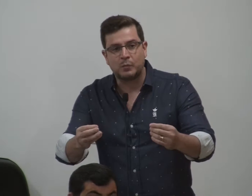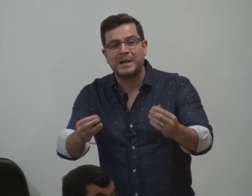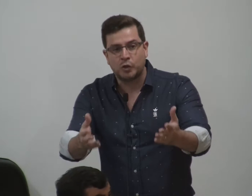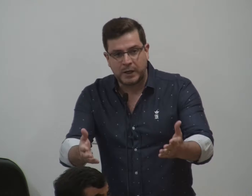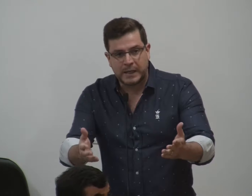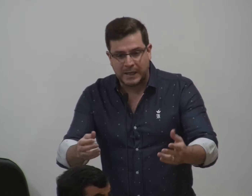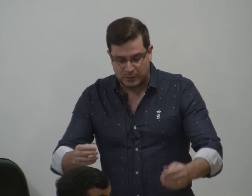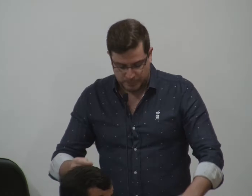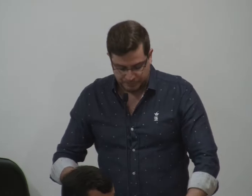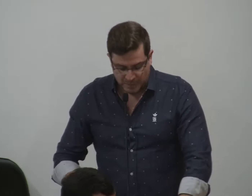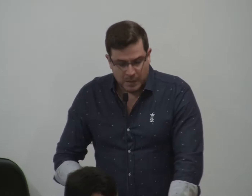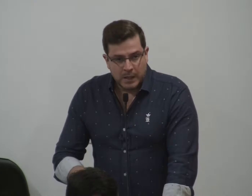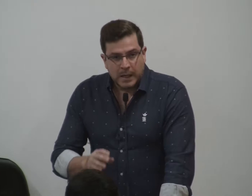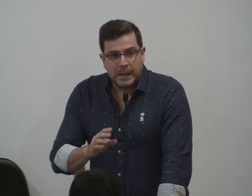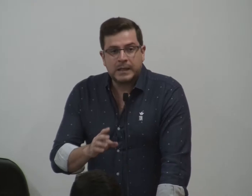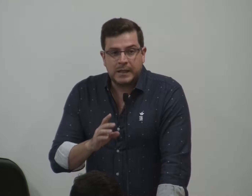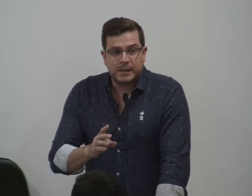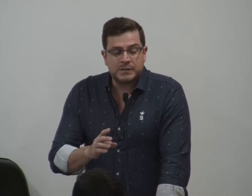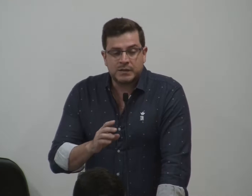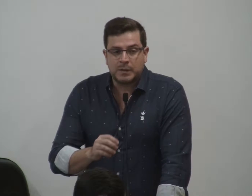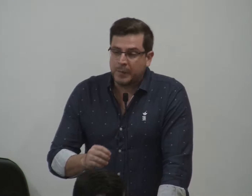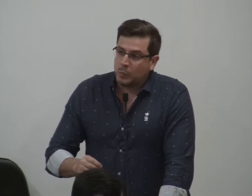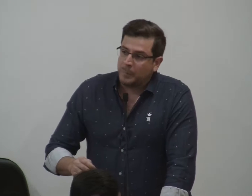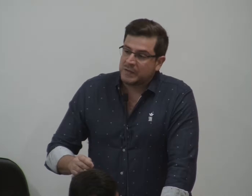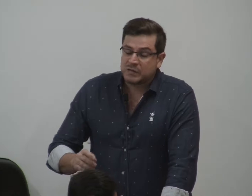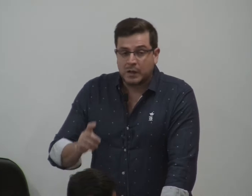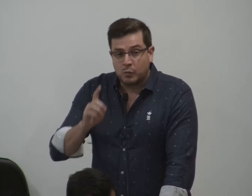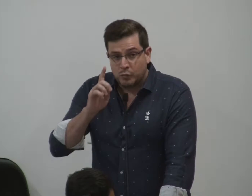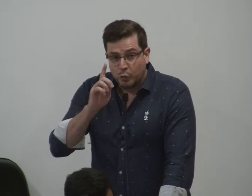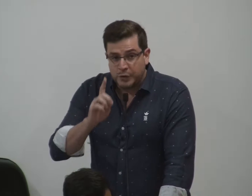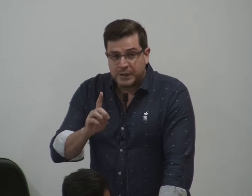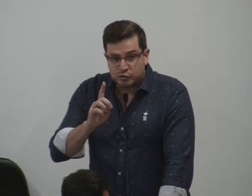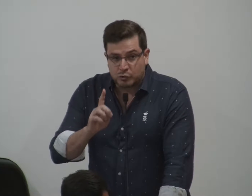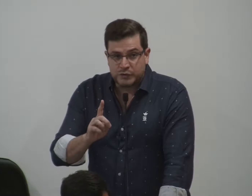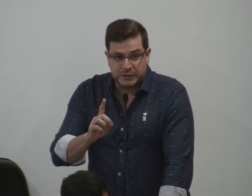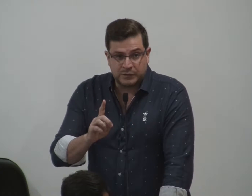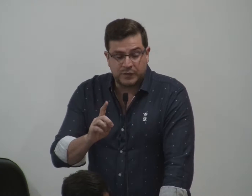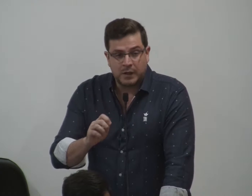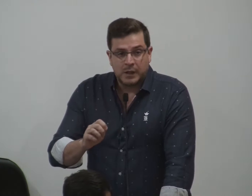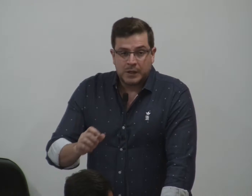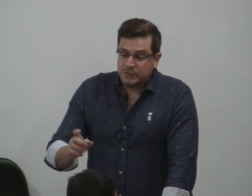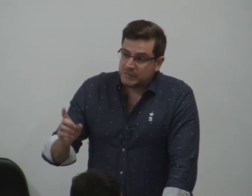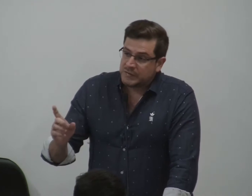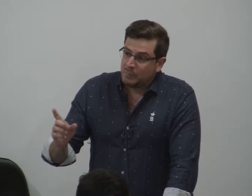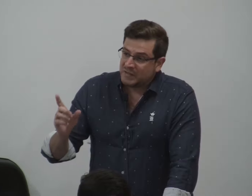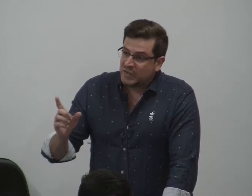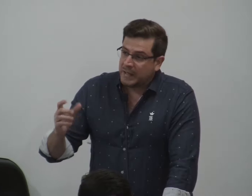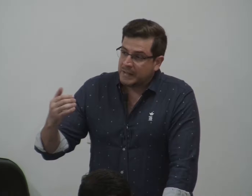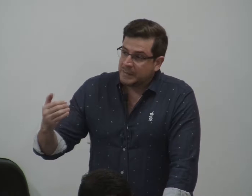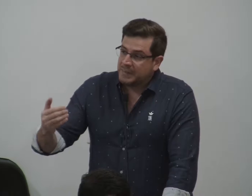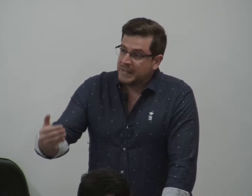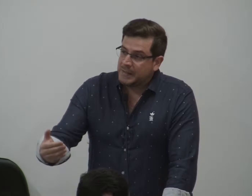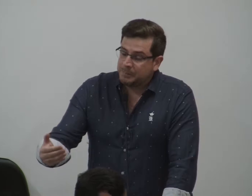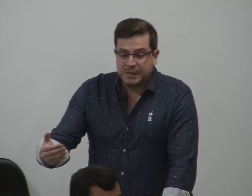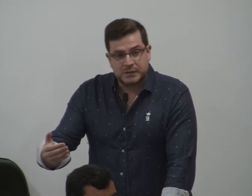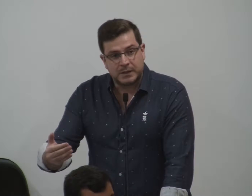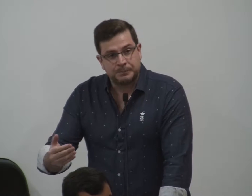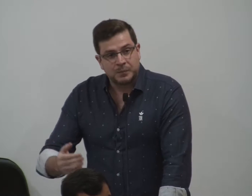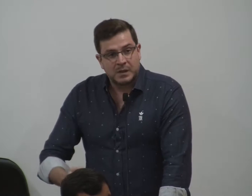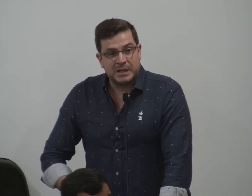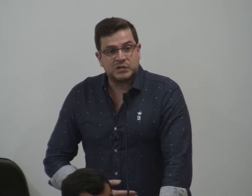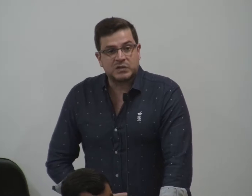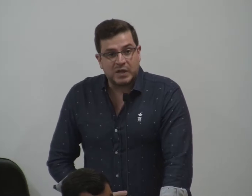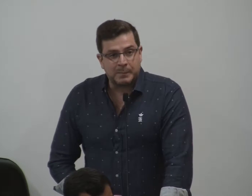precisa ter o melhor carro. Ali existe a preocupação única e exclusiva de ser uma terra na beira da